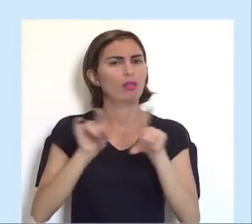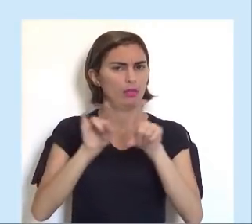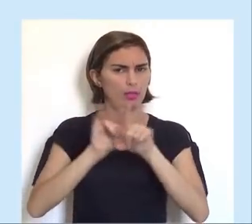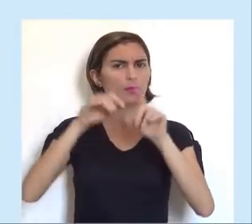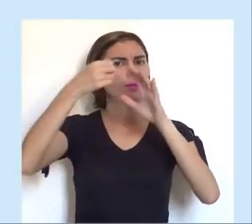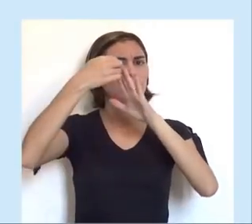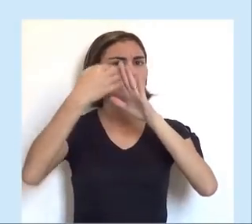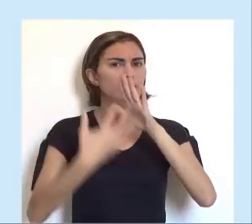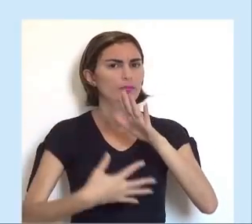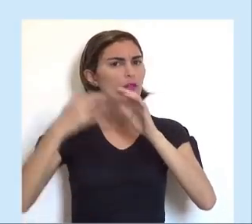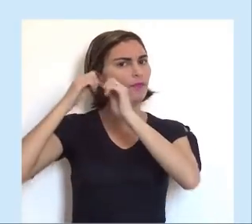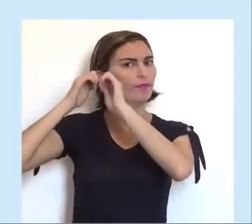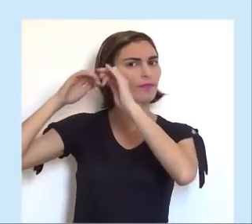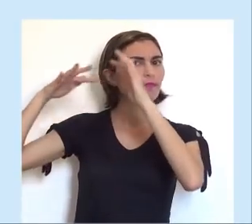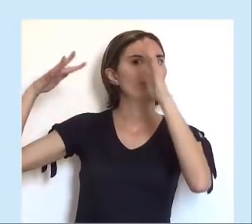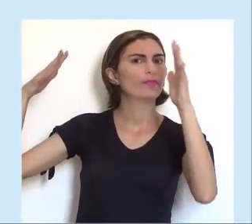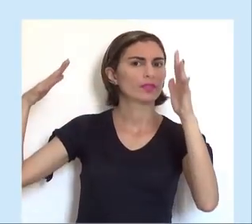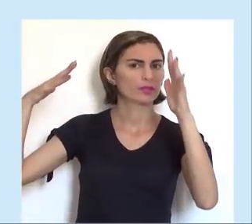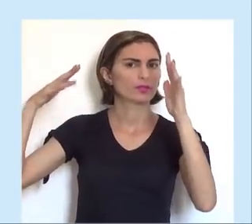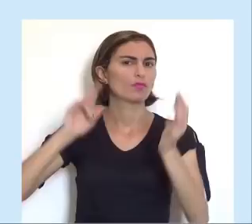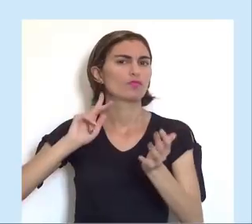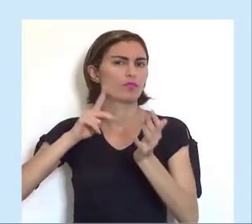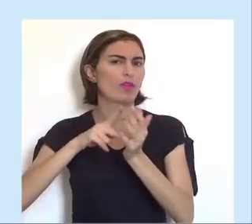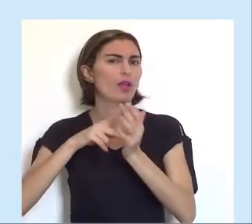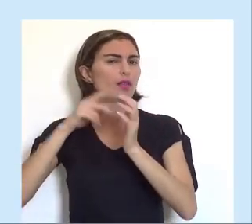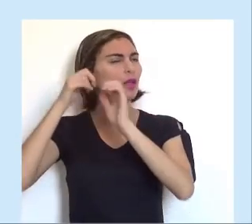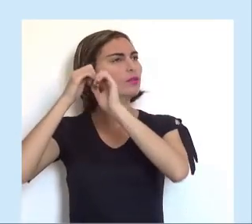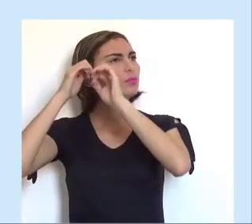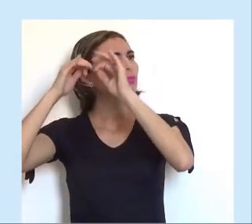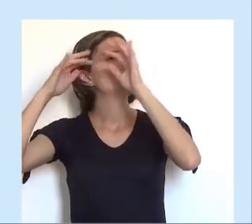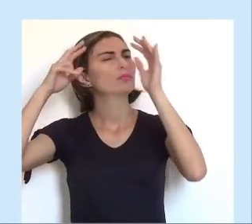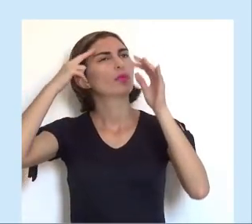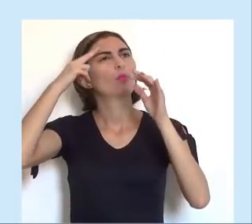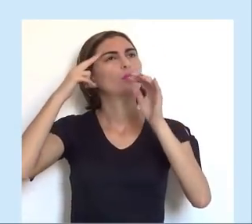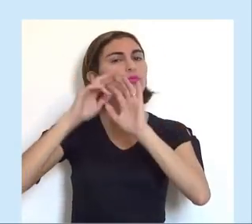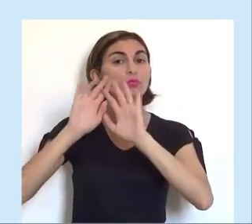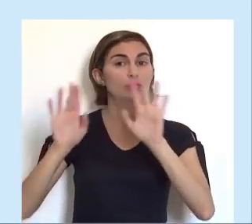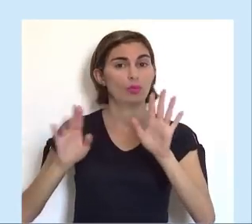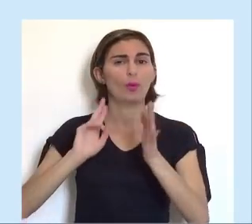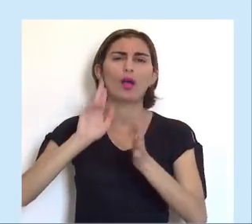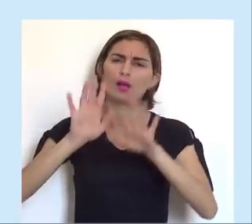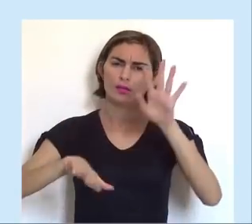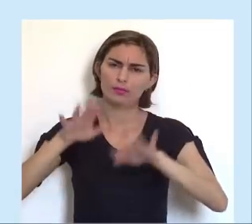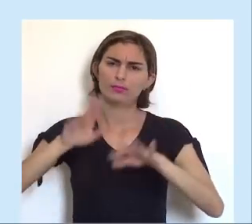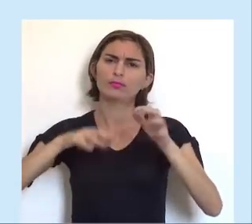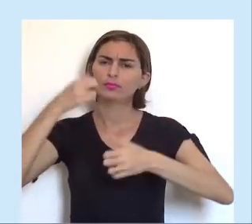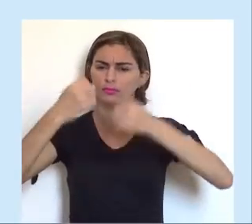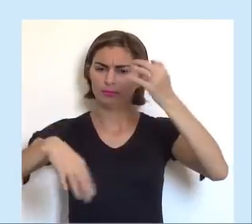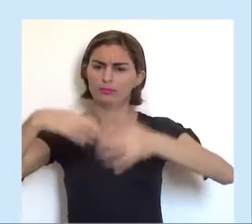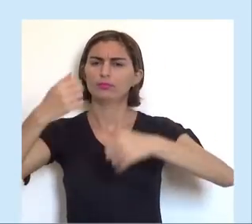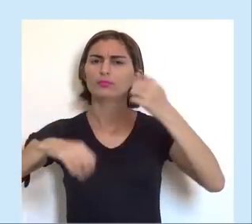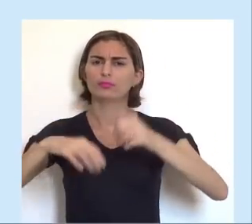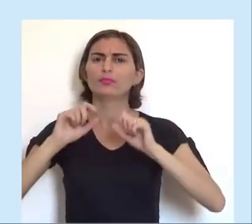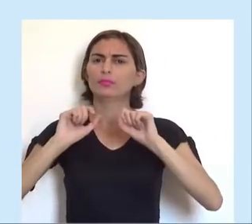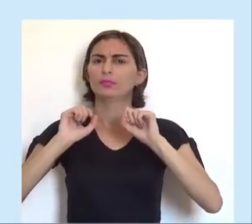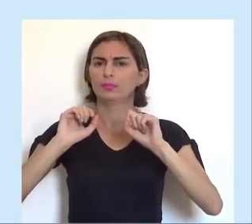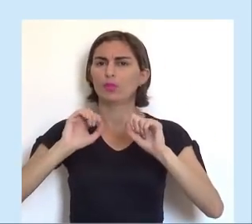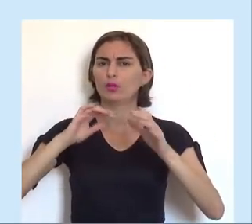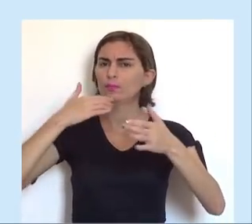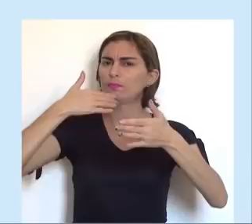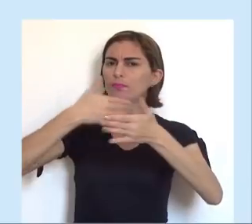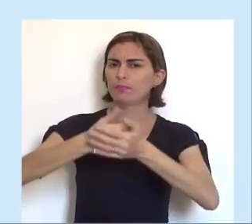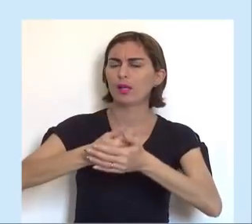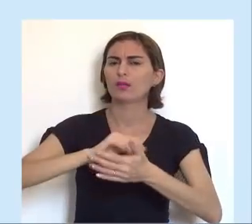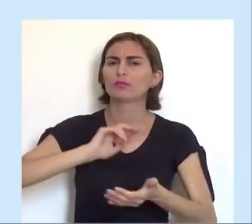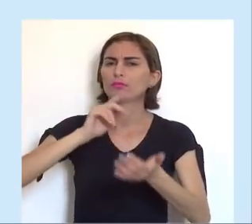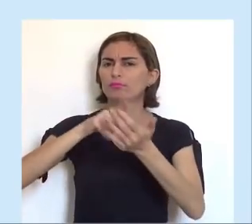narrativa ficcional. O que isso quer dizer? De fatos imaginários, certo? Mas que às vezes as narrativas ficcionais, elas podem chegar bem próximas